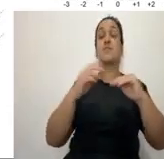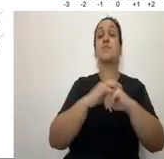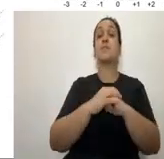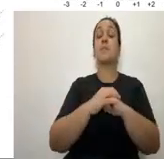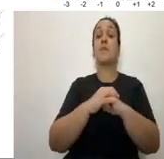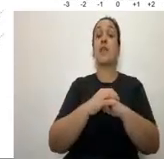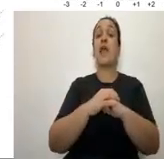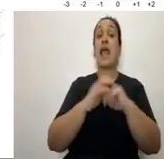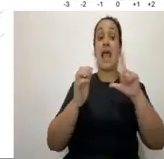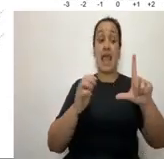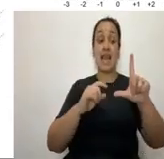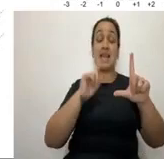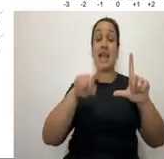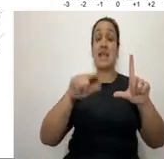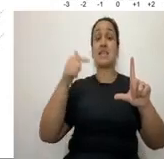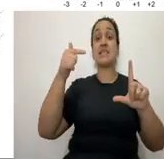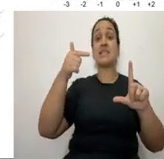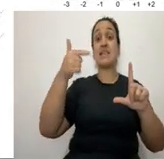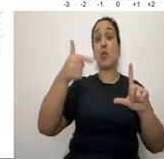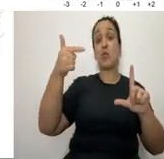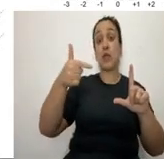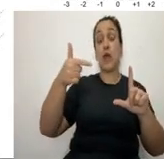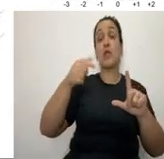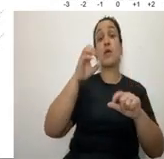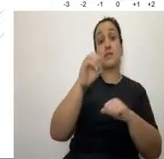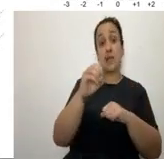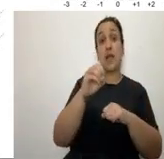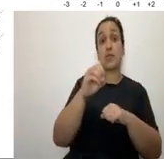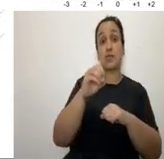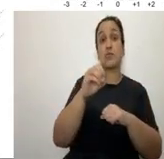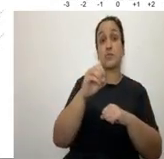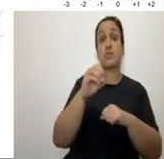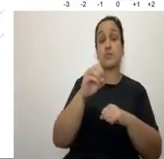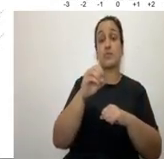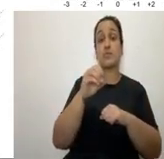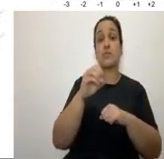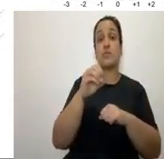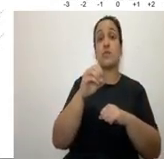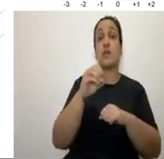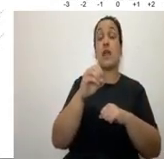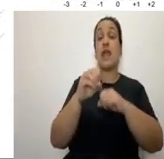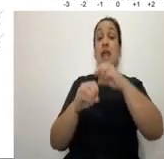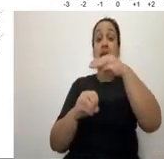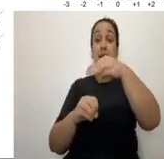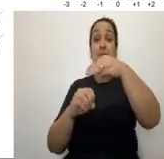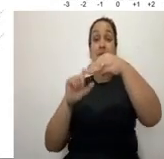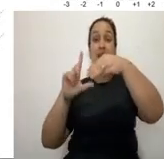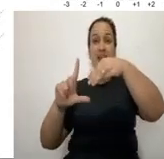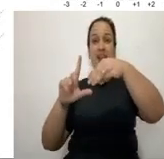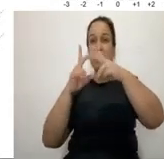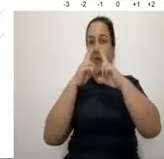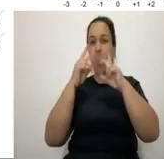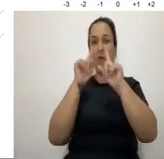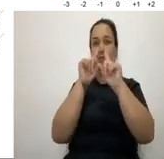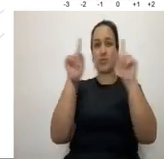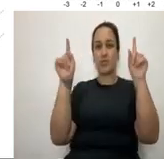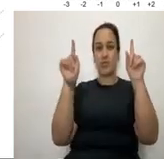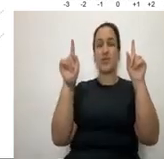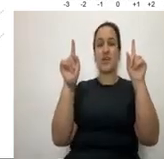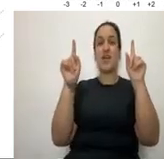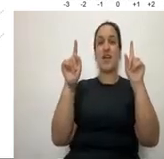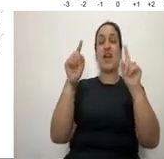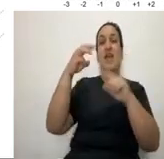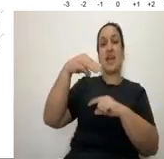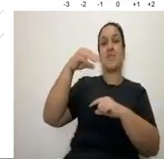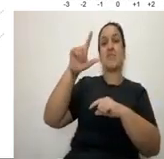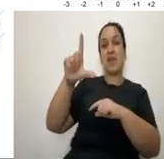2. O L, que é o número quântico secundário, é 0, né? Então tá aqui. O Ml,